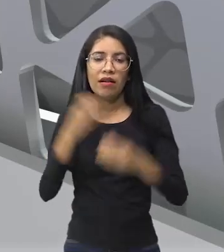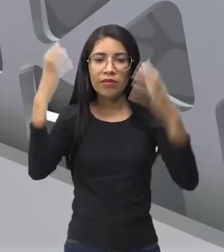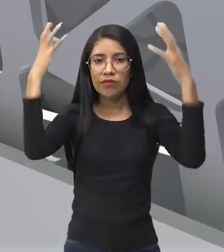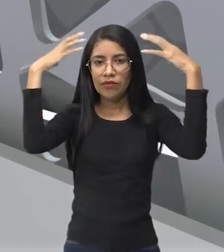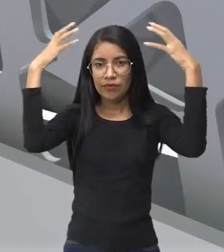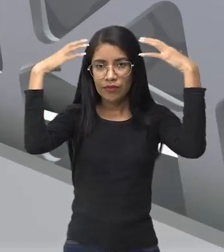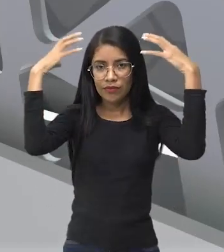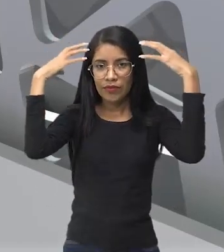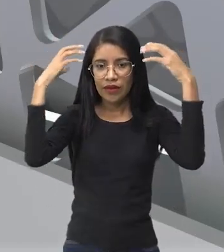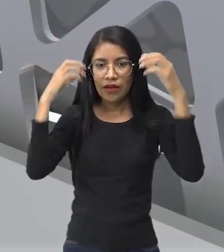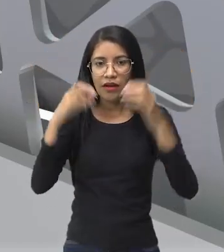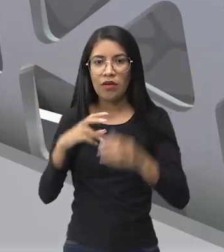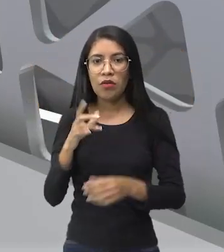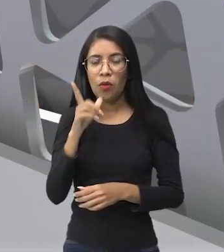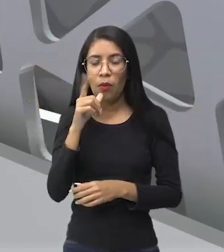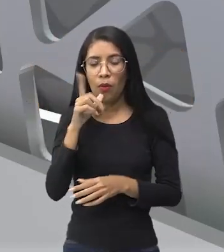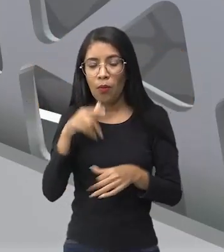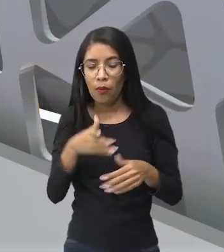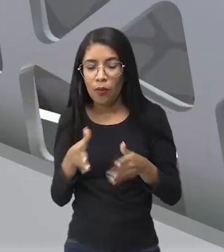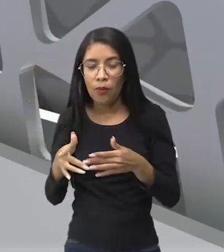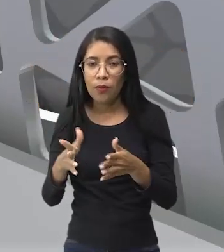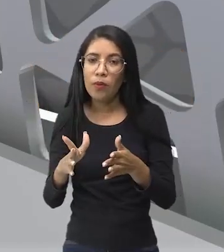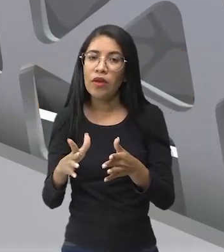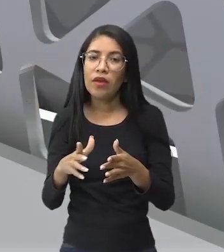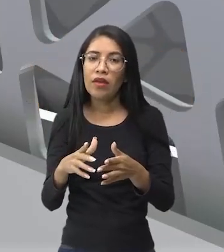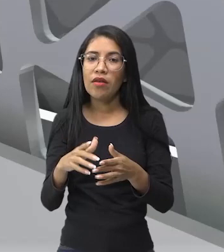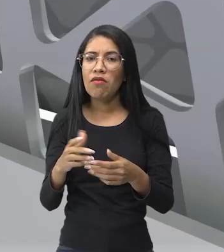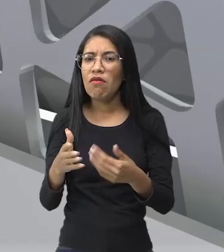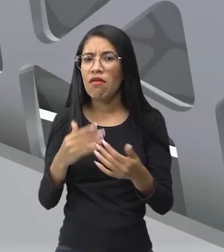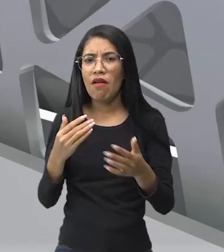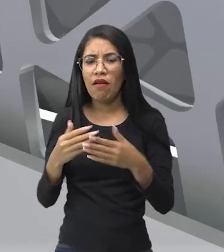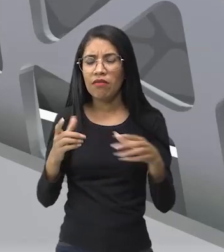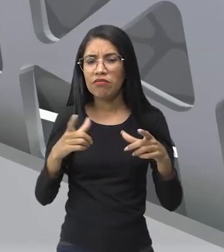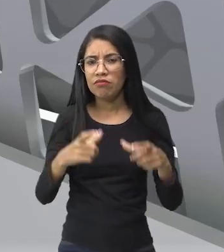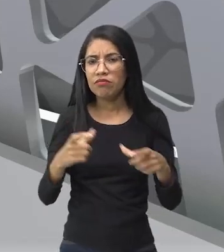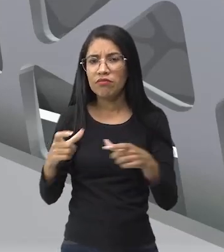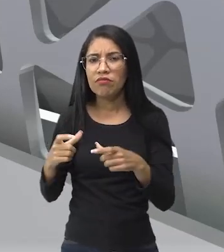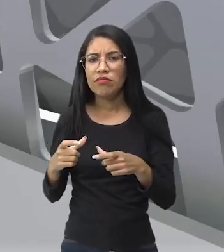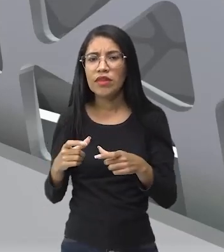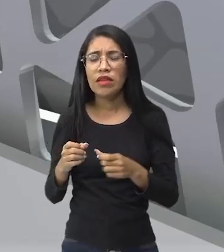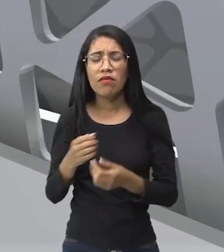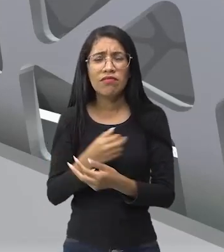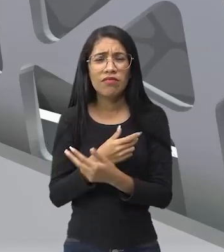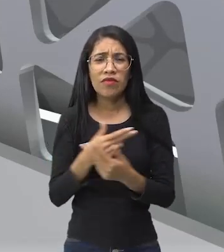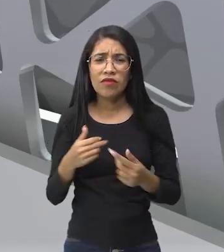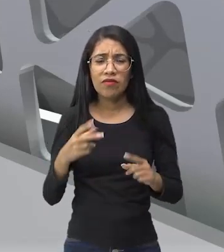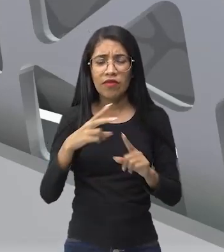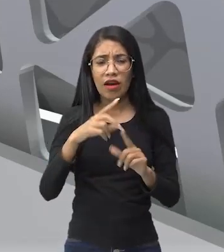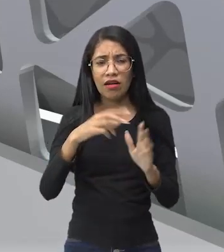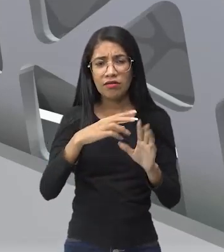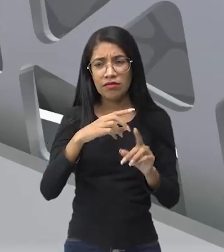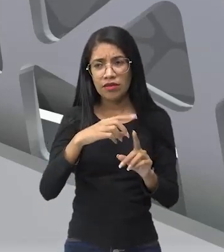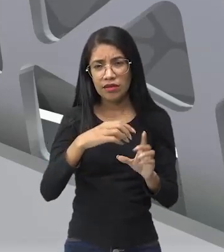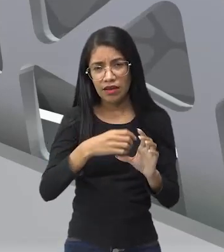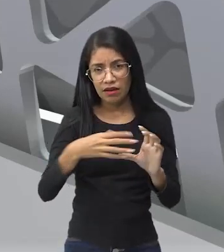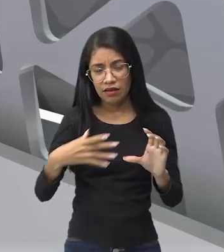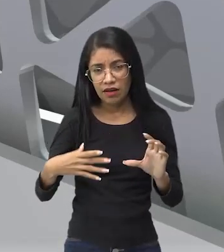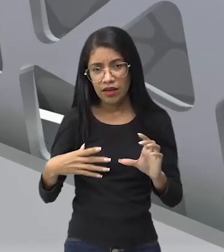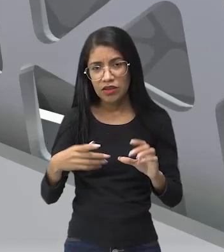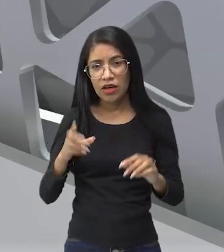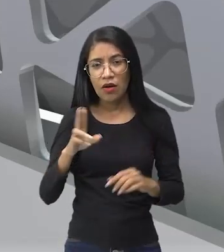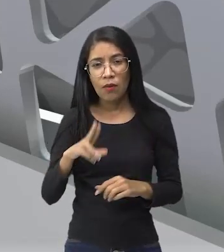tomar banho, pular no rio, um igarapé, um lago. Então, são muitas características. A questão do